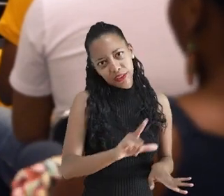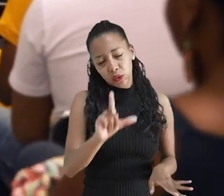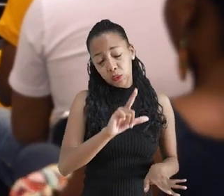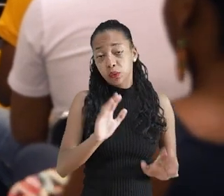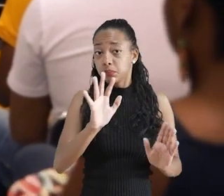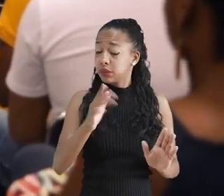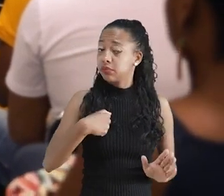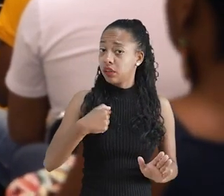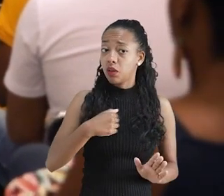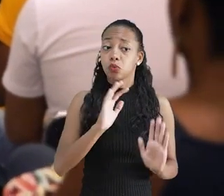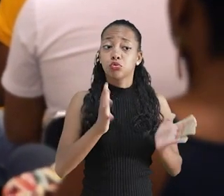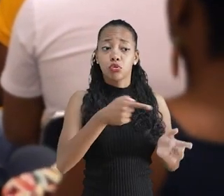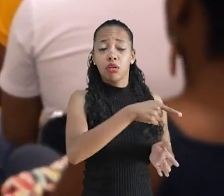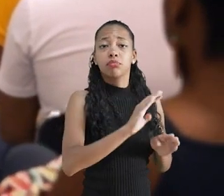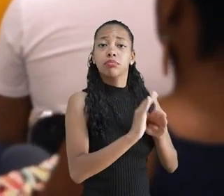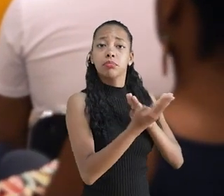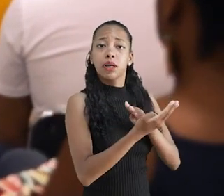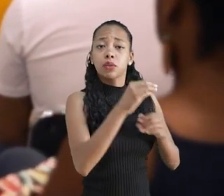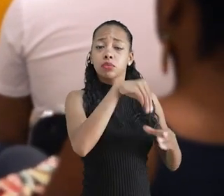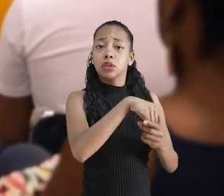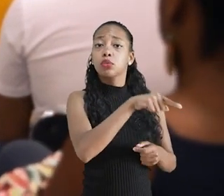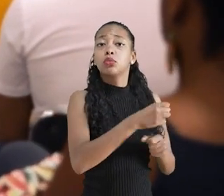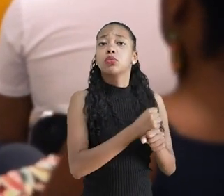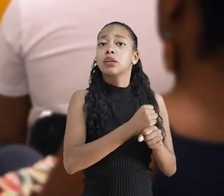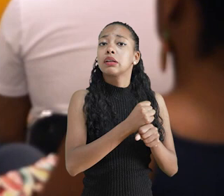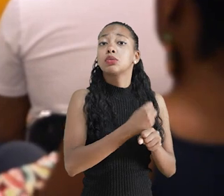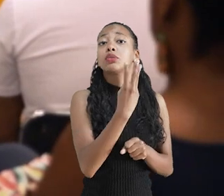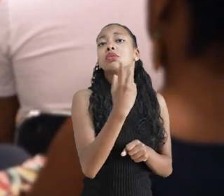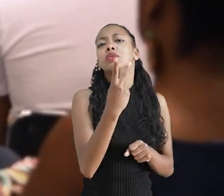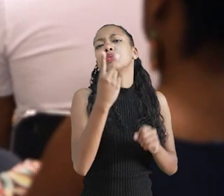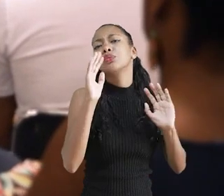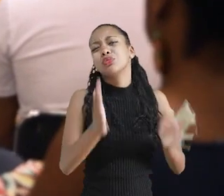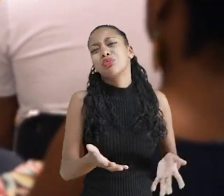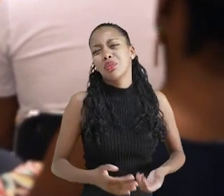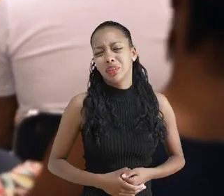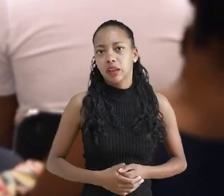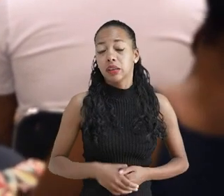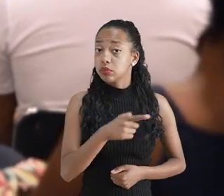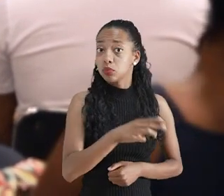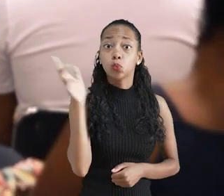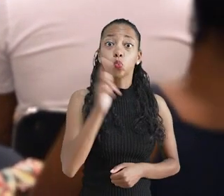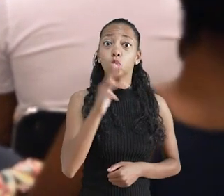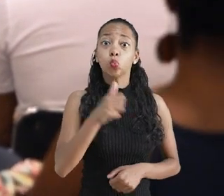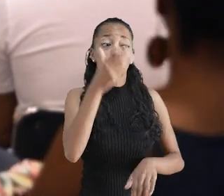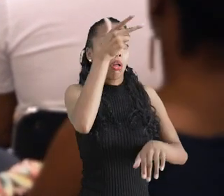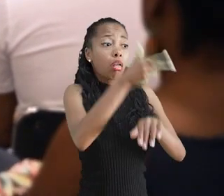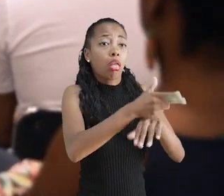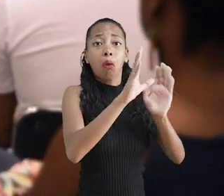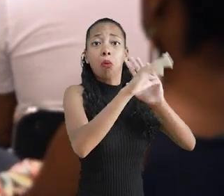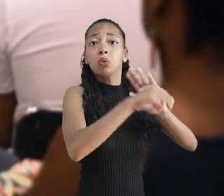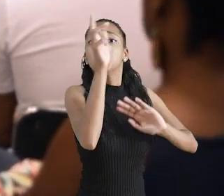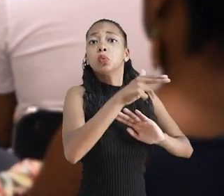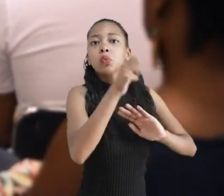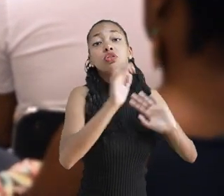né 32 anos nunca fui sequer assaltado ali gente ando com celular na mão tranquilamente já foi assaltado no centro da cidade mas